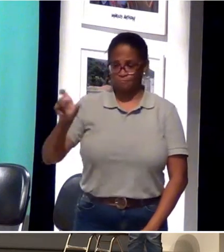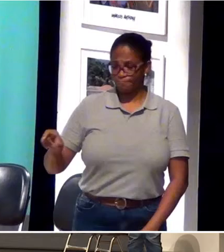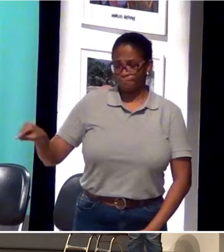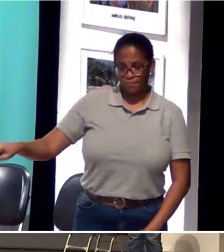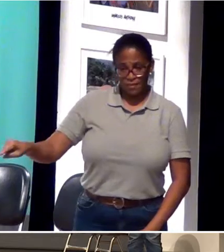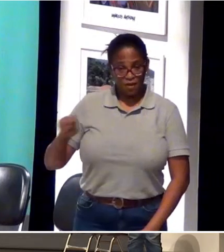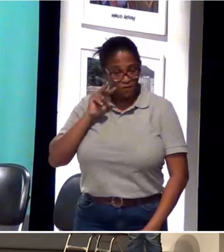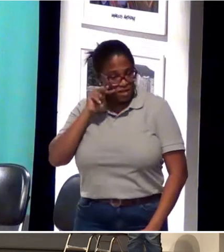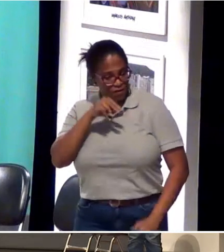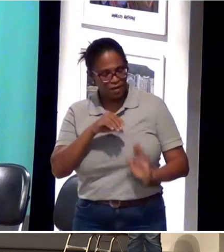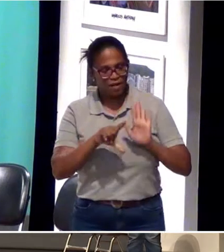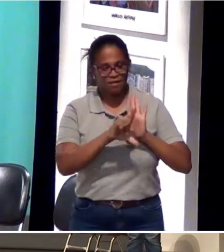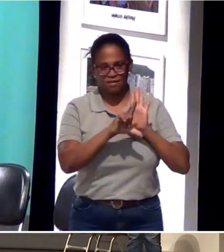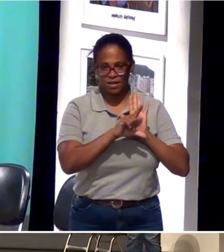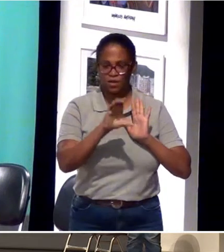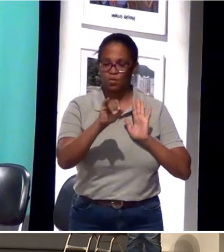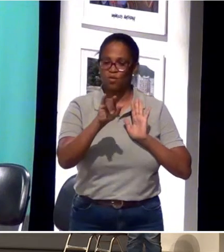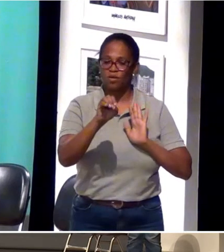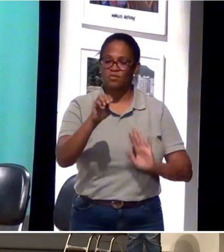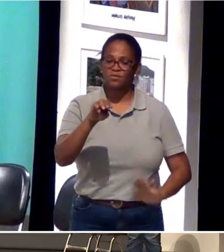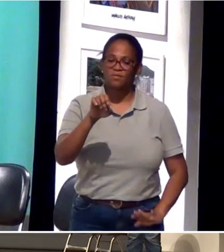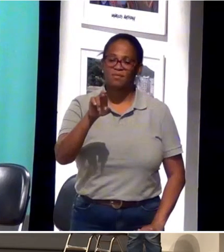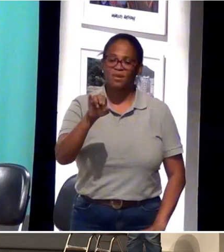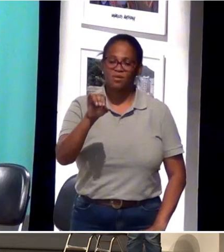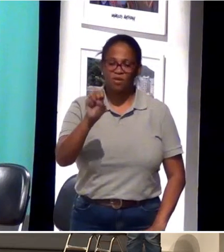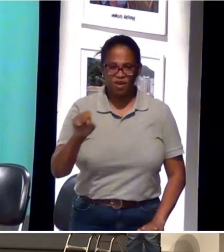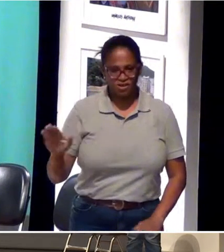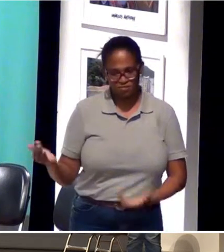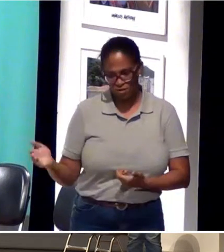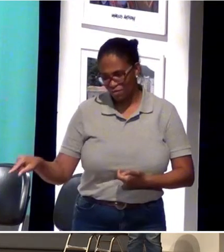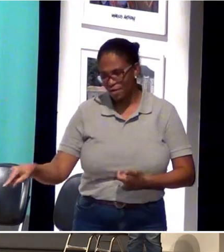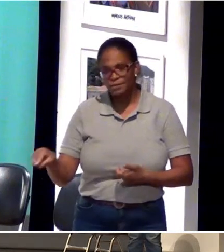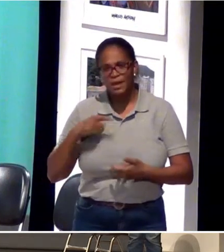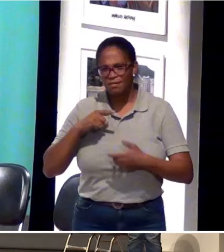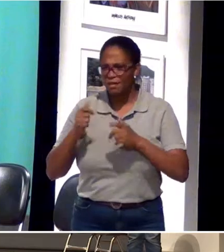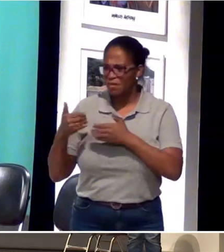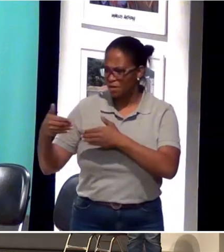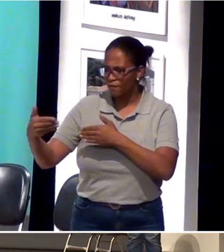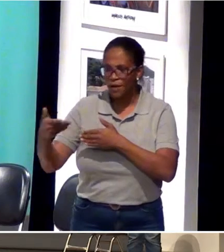chega no Código de Menores, você vai dizer explicitamente, e aí está aí mais para frente, não sei exatamente aonde,